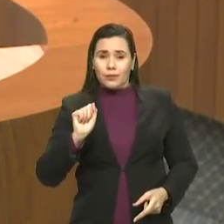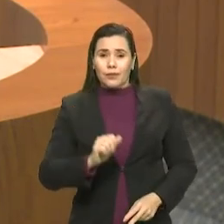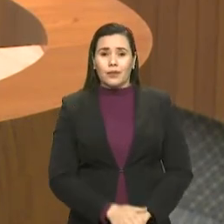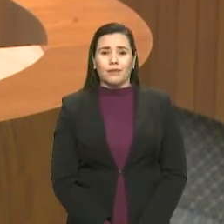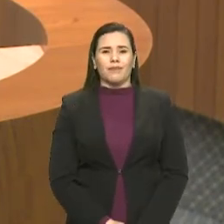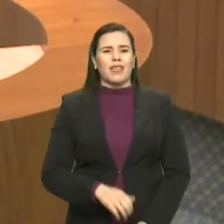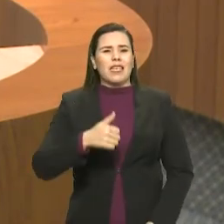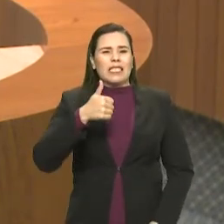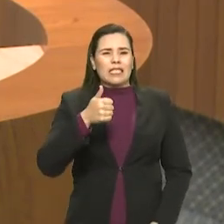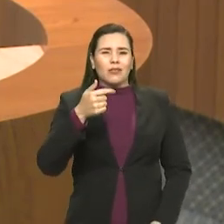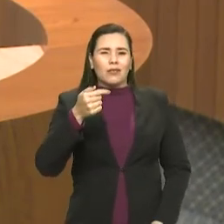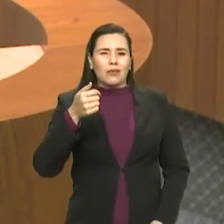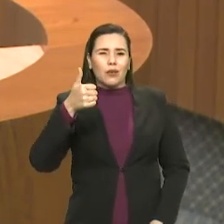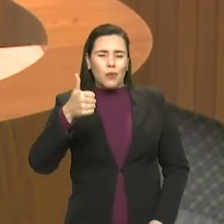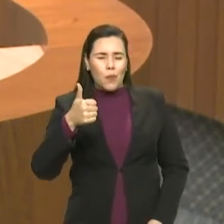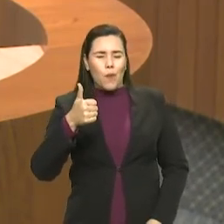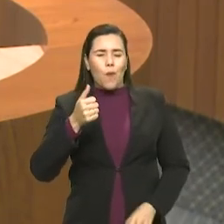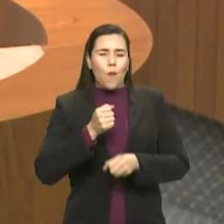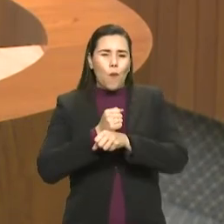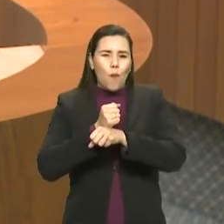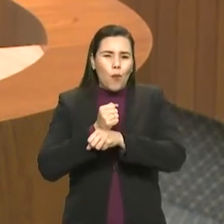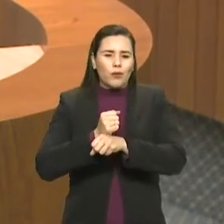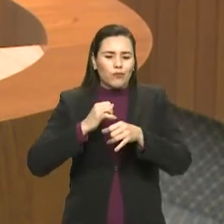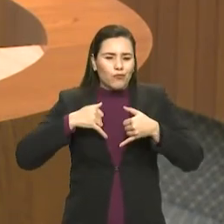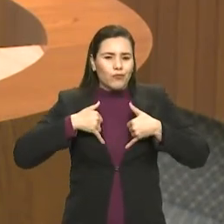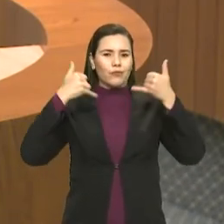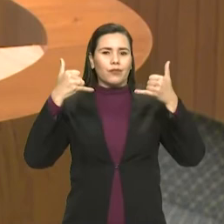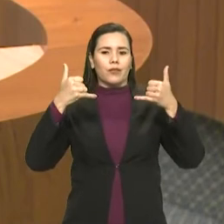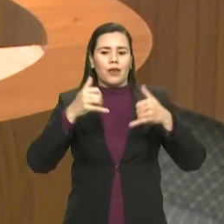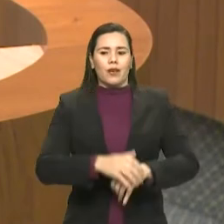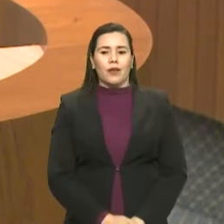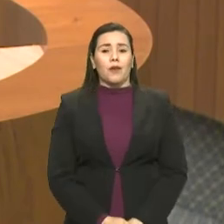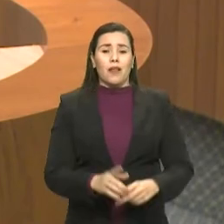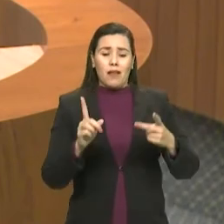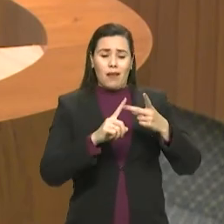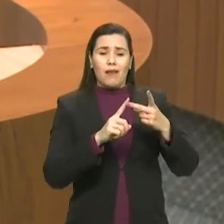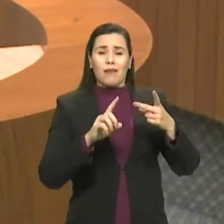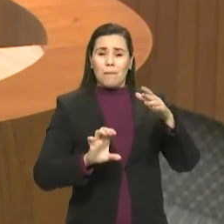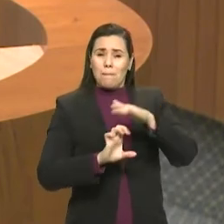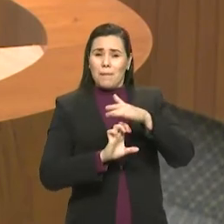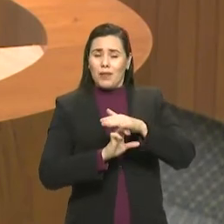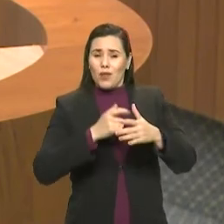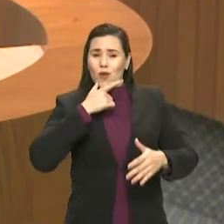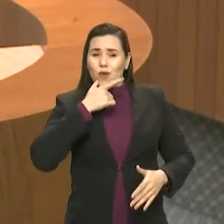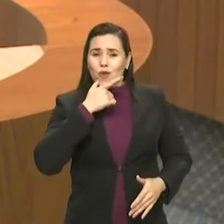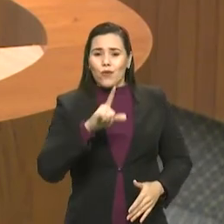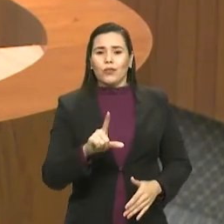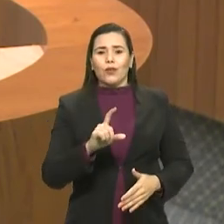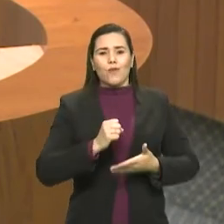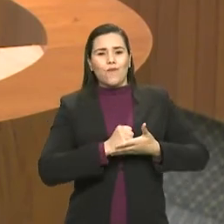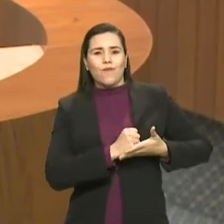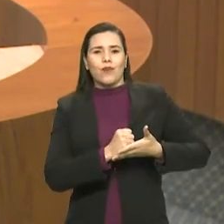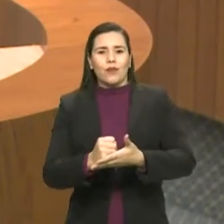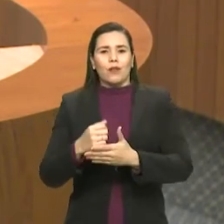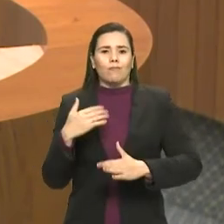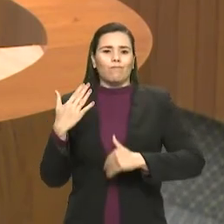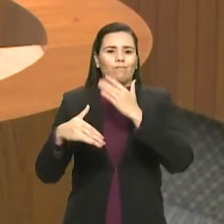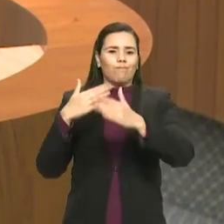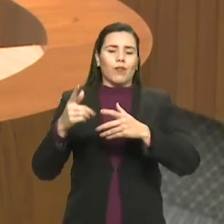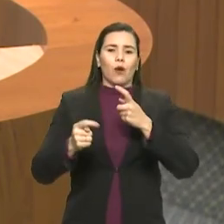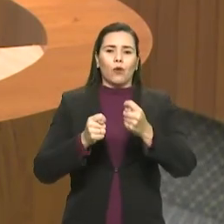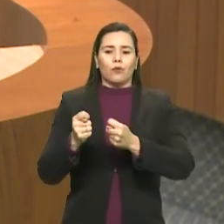conseguiu, no governo Flávio Dino, e aqui é que eu quero estender Os parabéns também ao